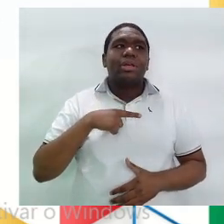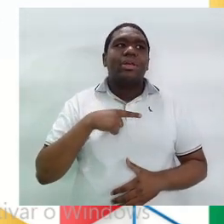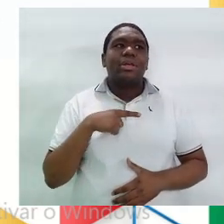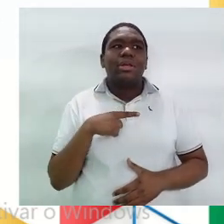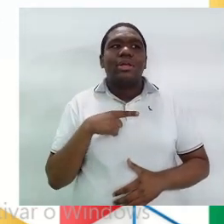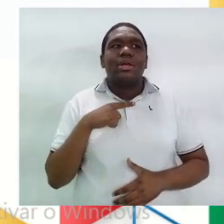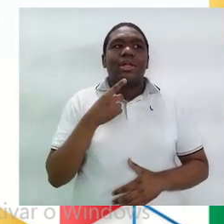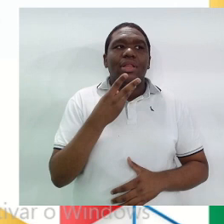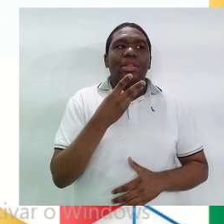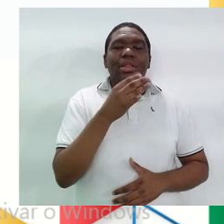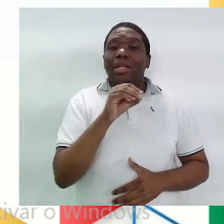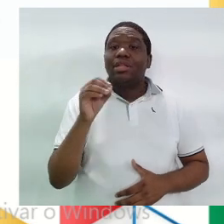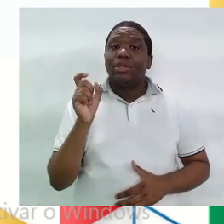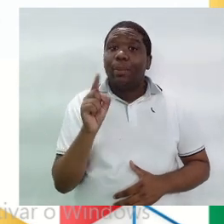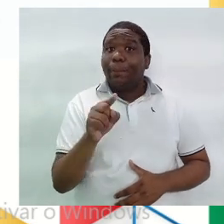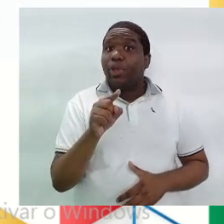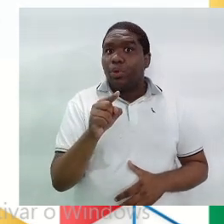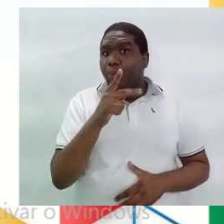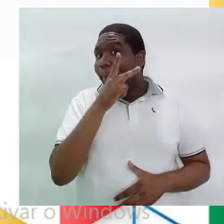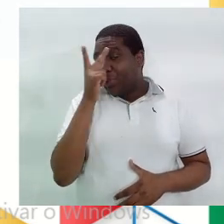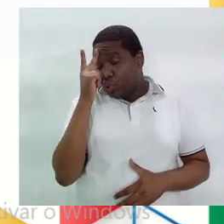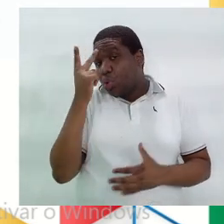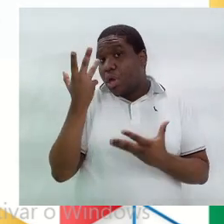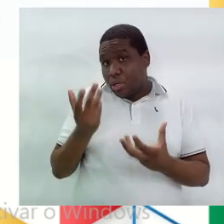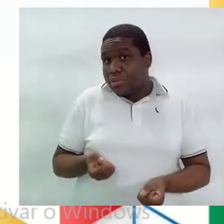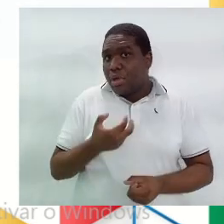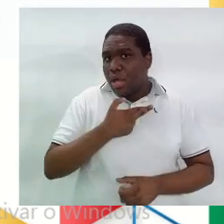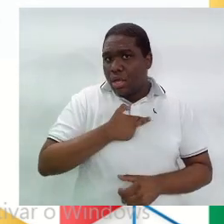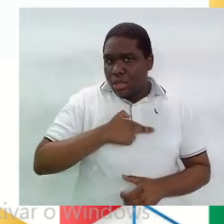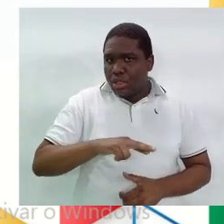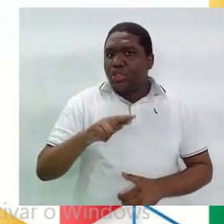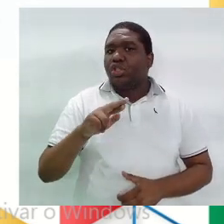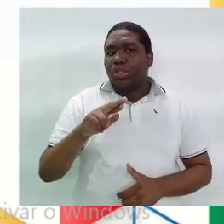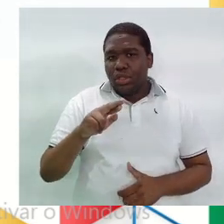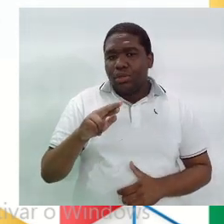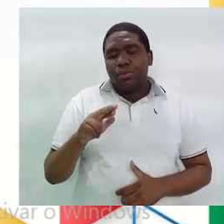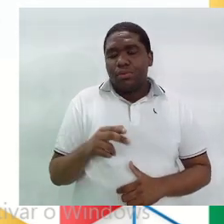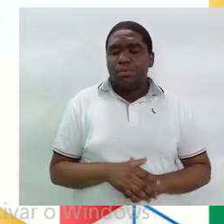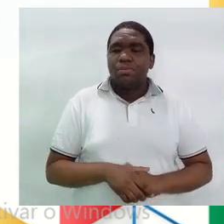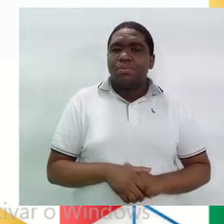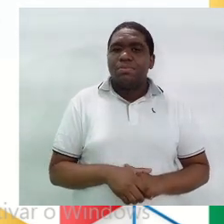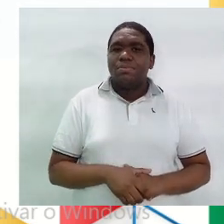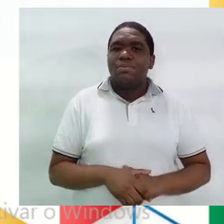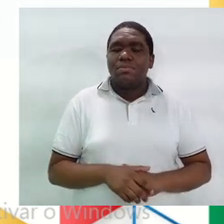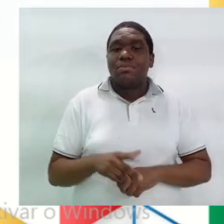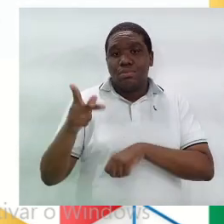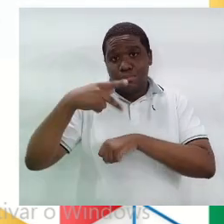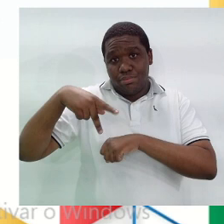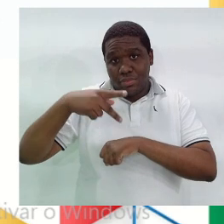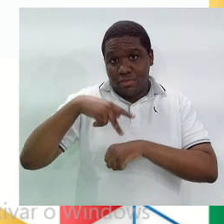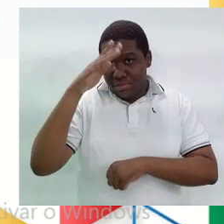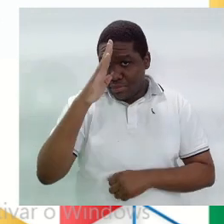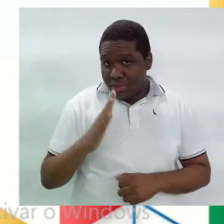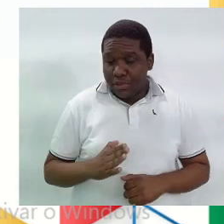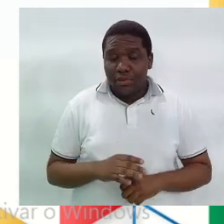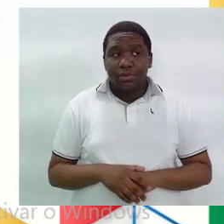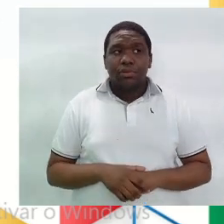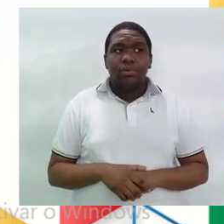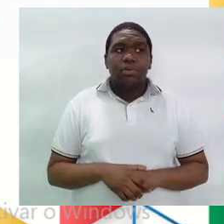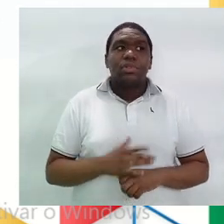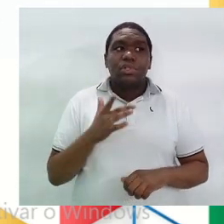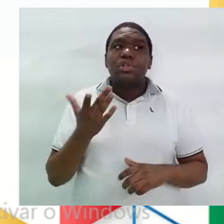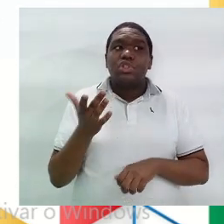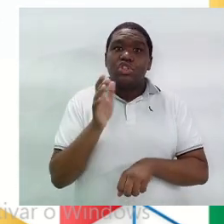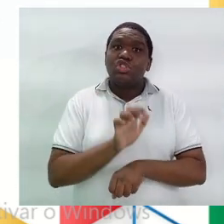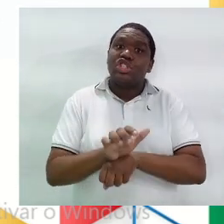aqui nós temos 300 mil adeptos desta tradição religiosa em nosso país. E o estado do Rio